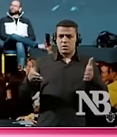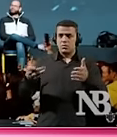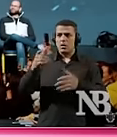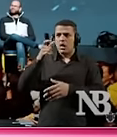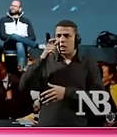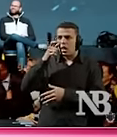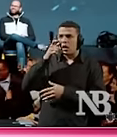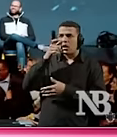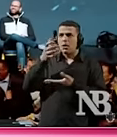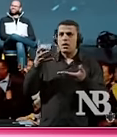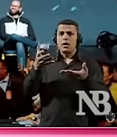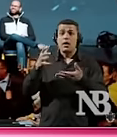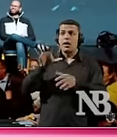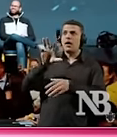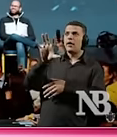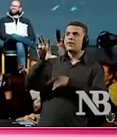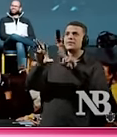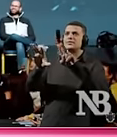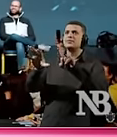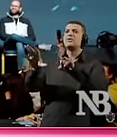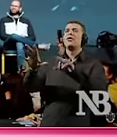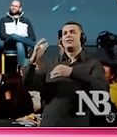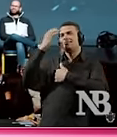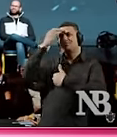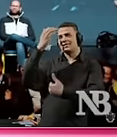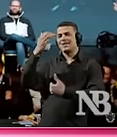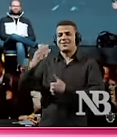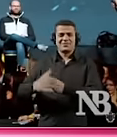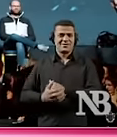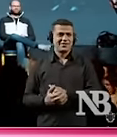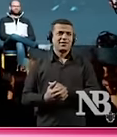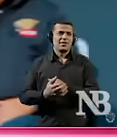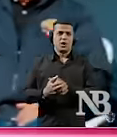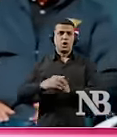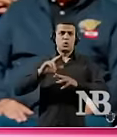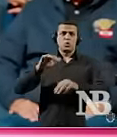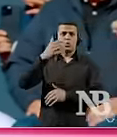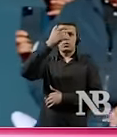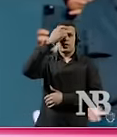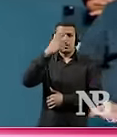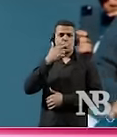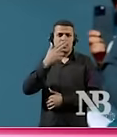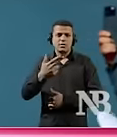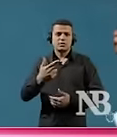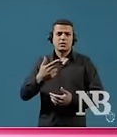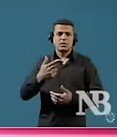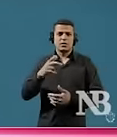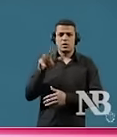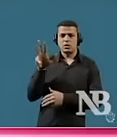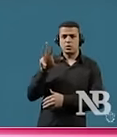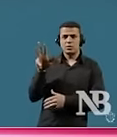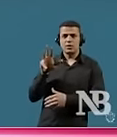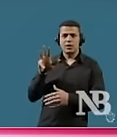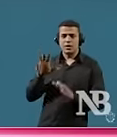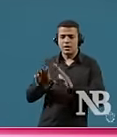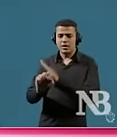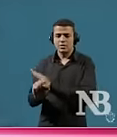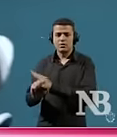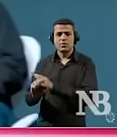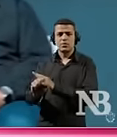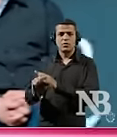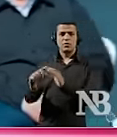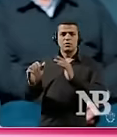dele e fala assim, é isso, presidente, obrigado. Eu nunca achei que um presidente chamaria o Lula de ladrão num